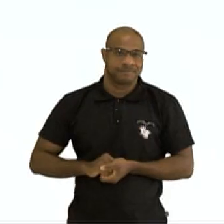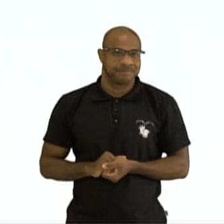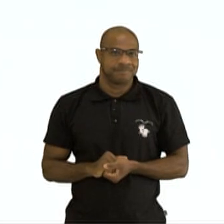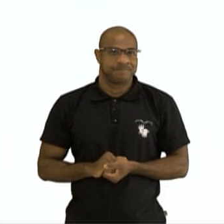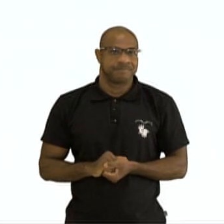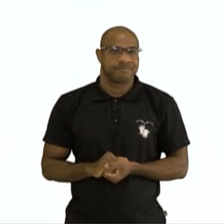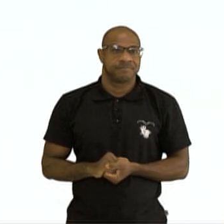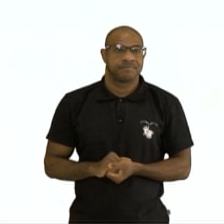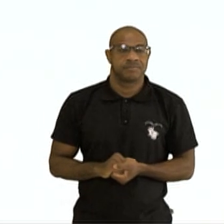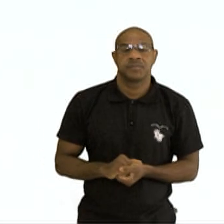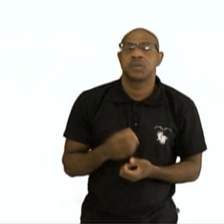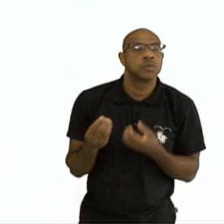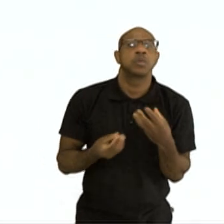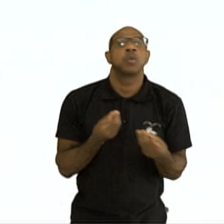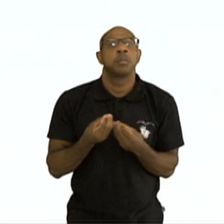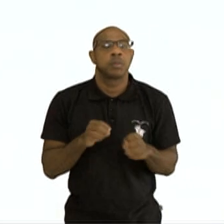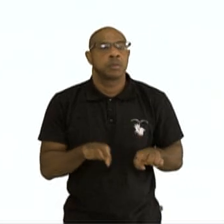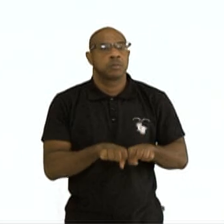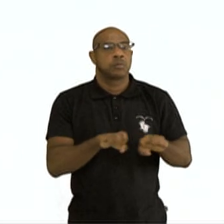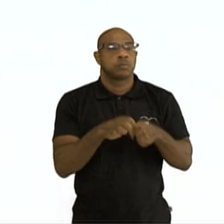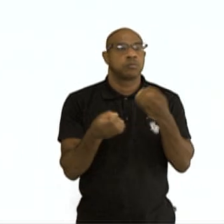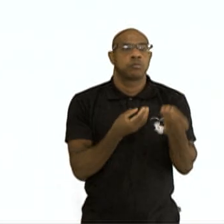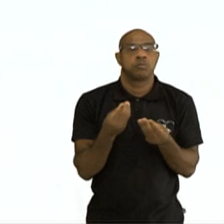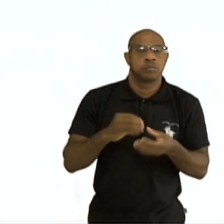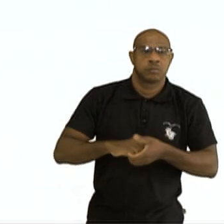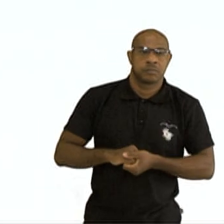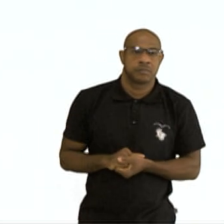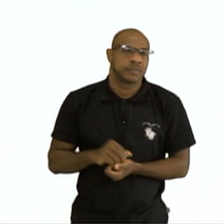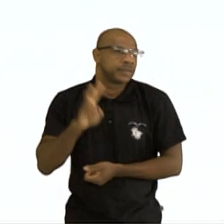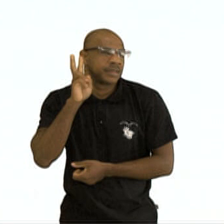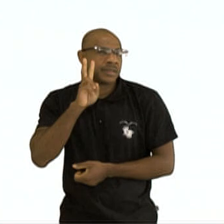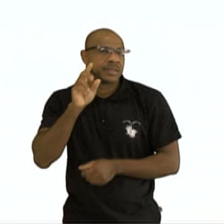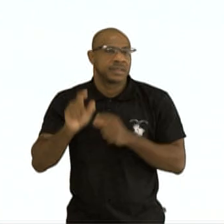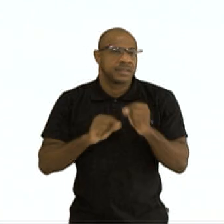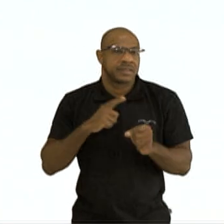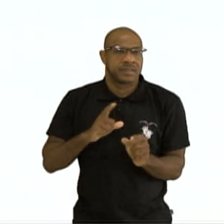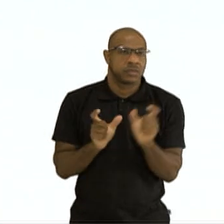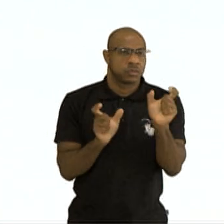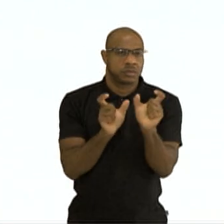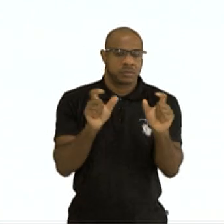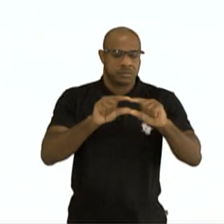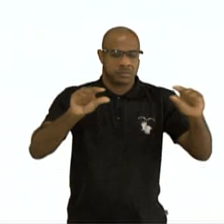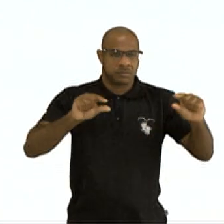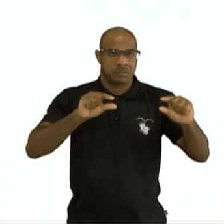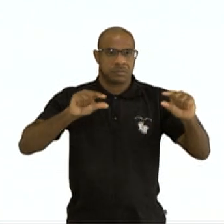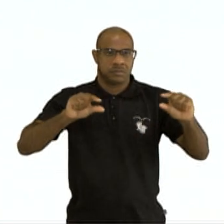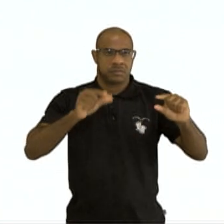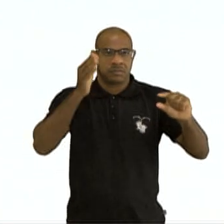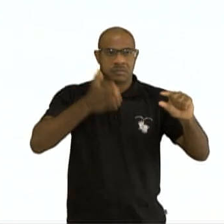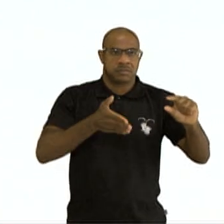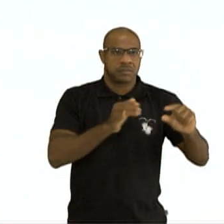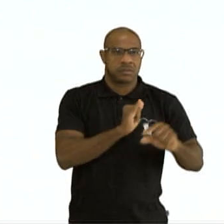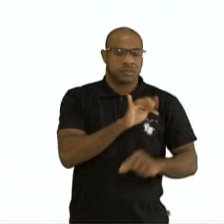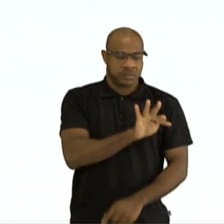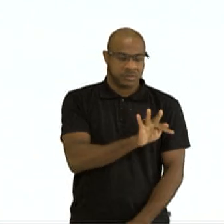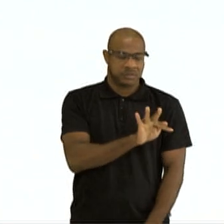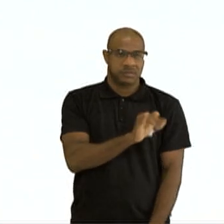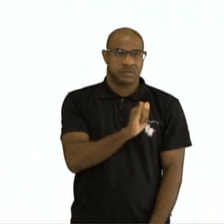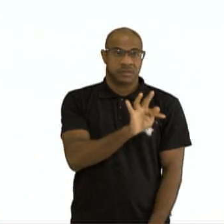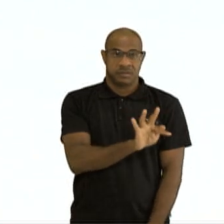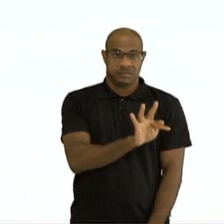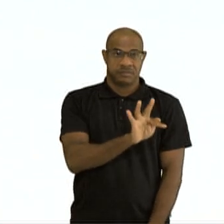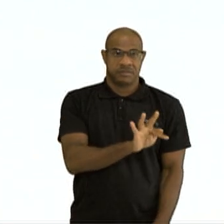Como que vai funcionar a estrutura? Lembra que a gente sempre tem duas frases. A frase com if, que significa